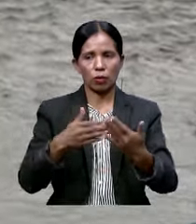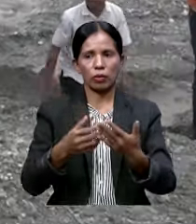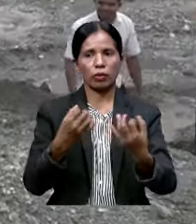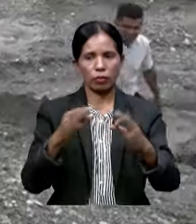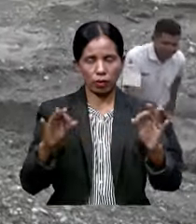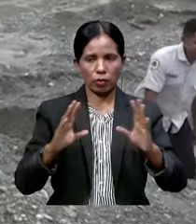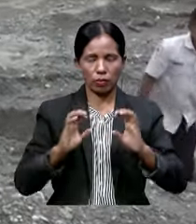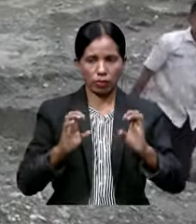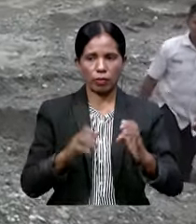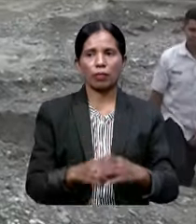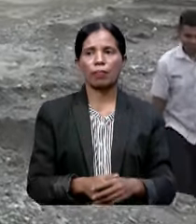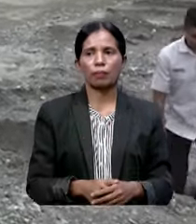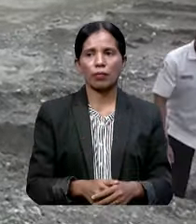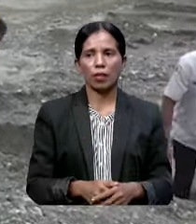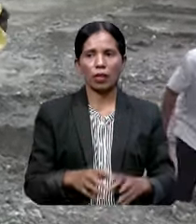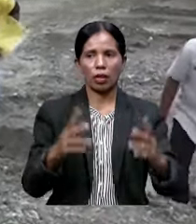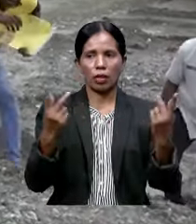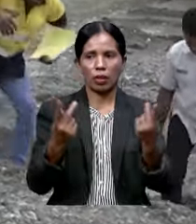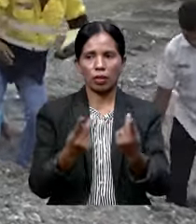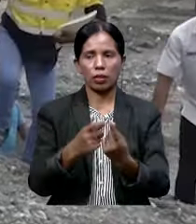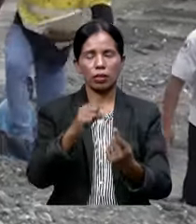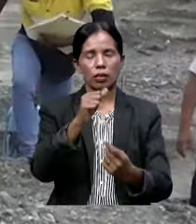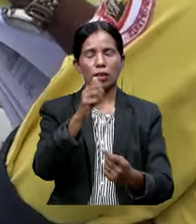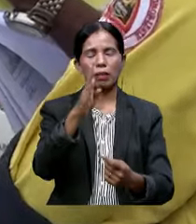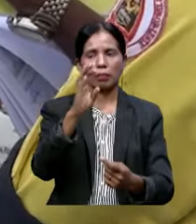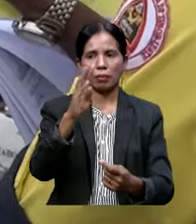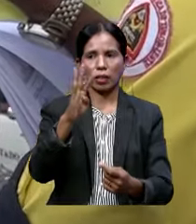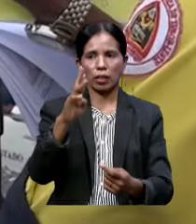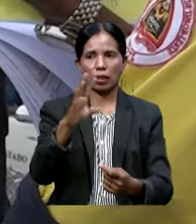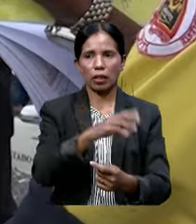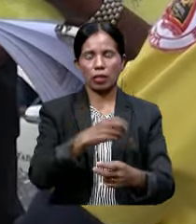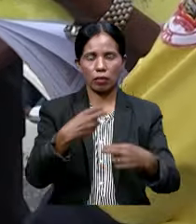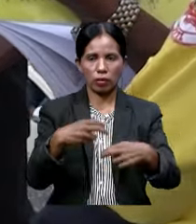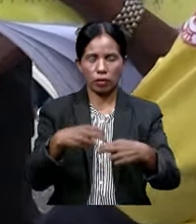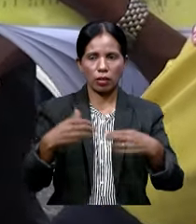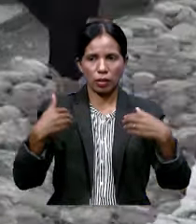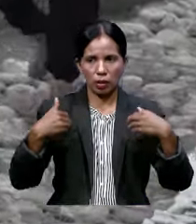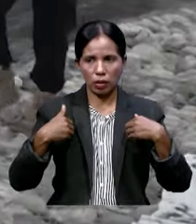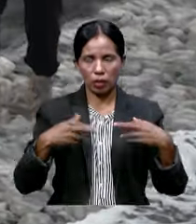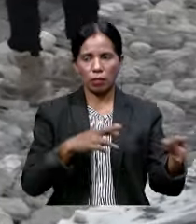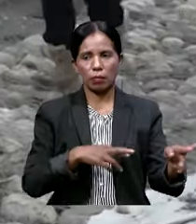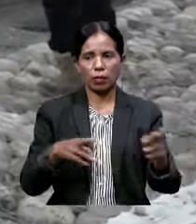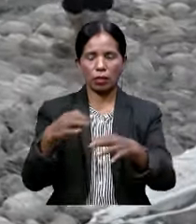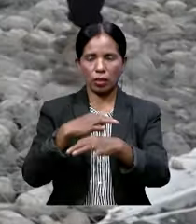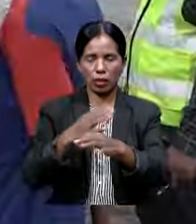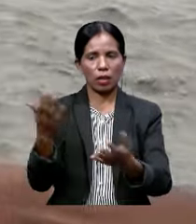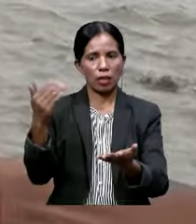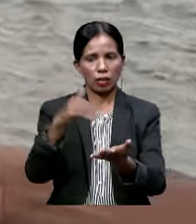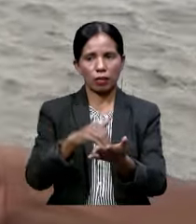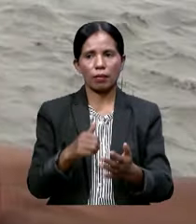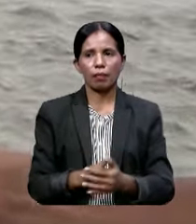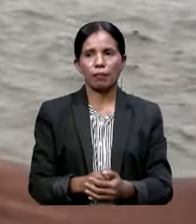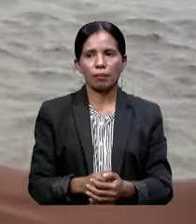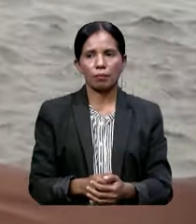emergensi. Supervisor companhia Sabrica reconhece, falhanço nebe iha no pronto a dia fila fali.